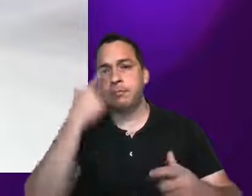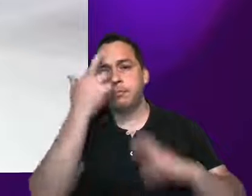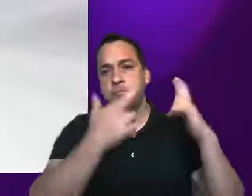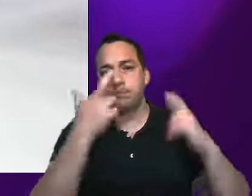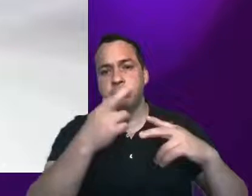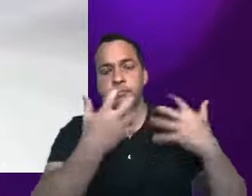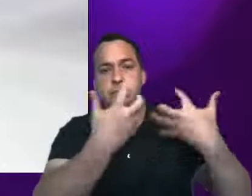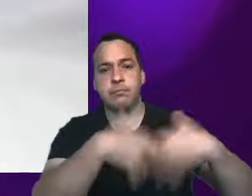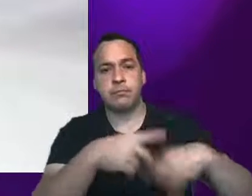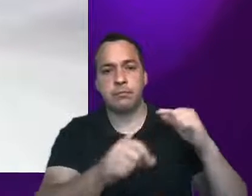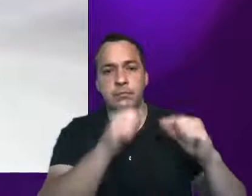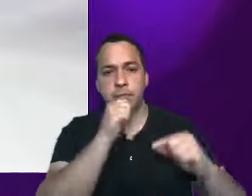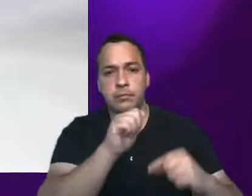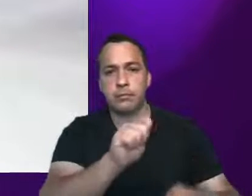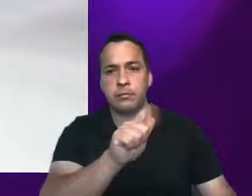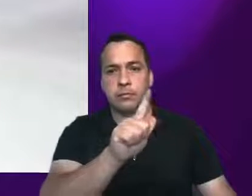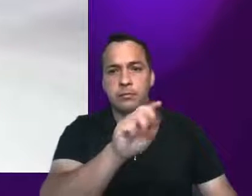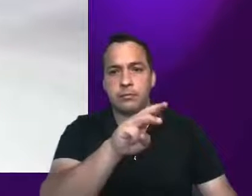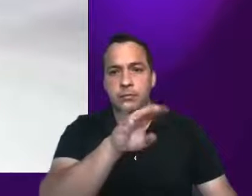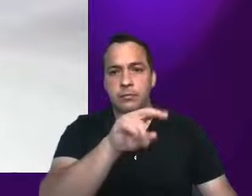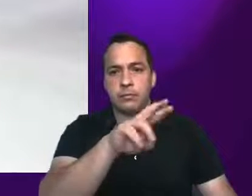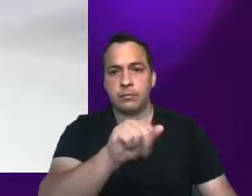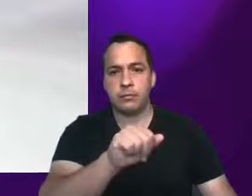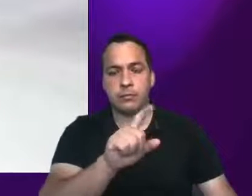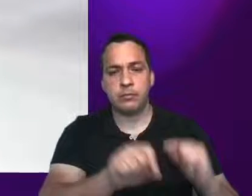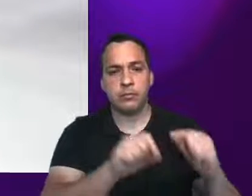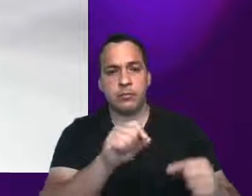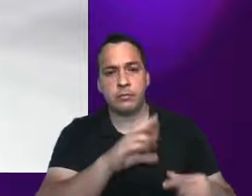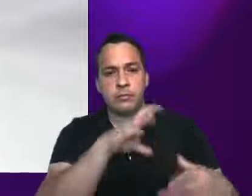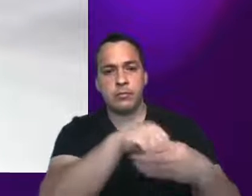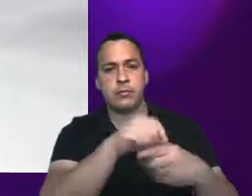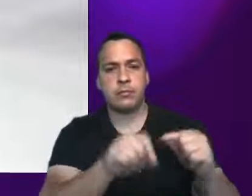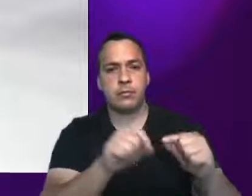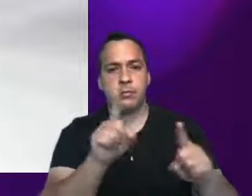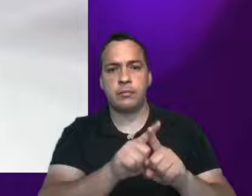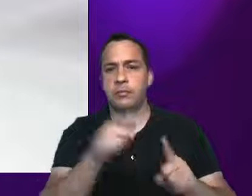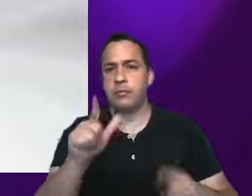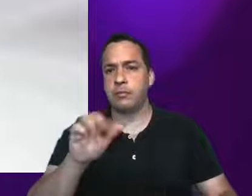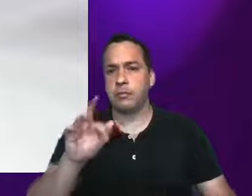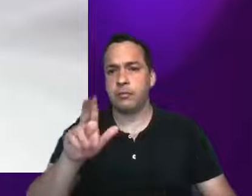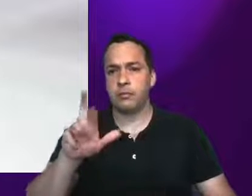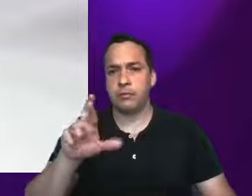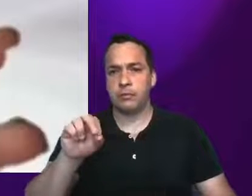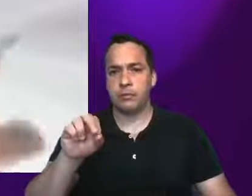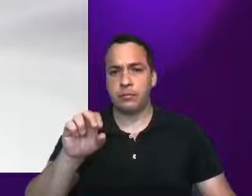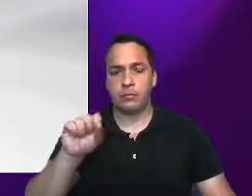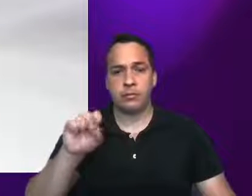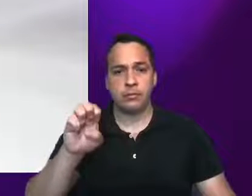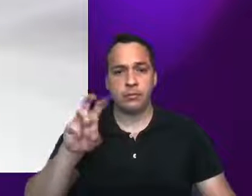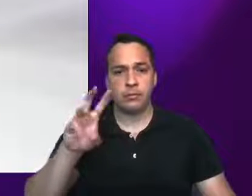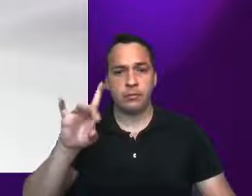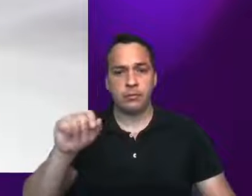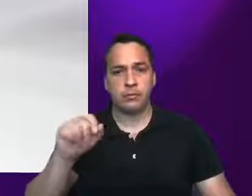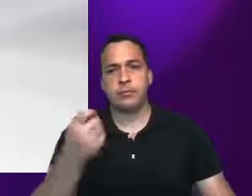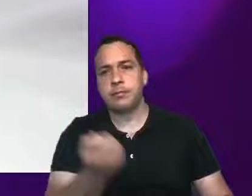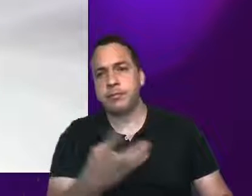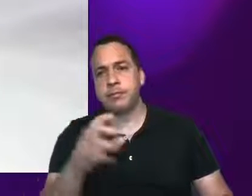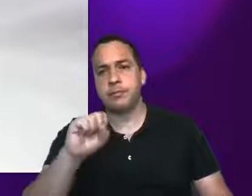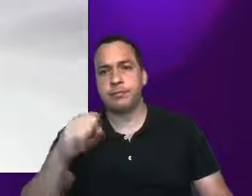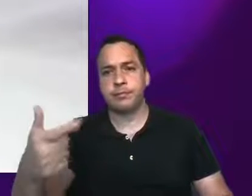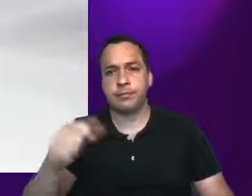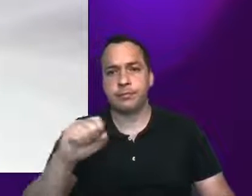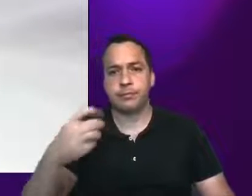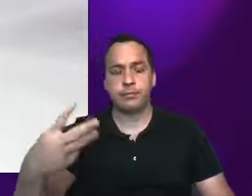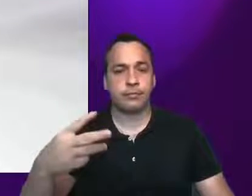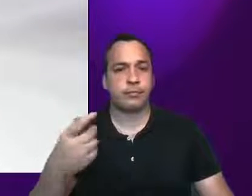estando hipoalbuminêmico, a albumina é carreadora da furosemida até o segmento S2, S3 e tal, e vai ajudar a